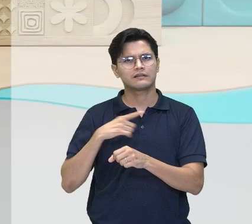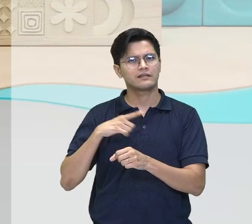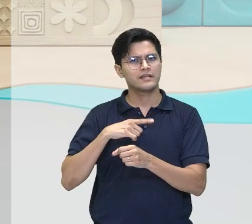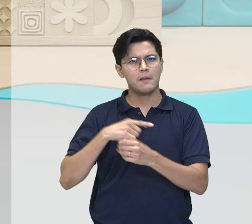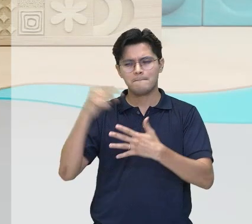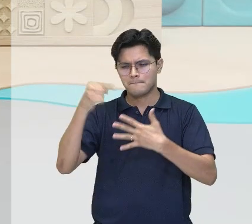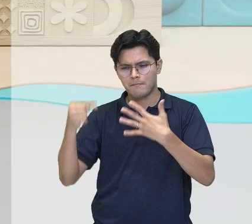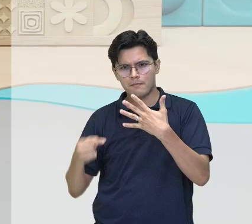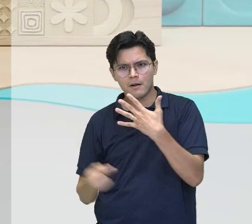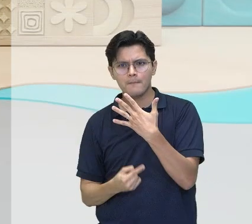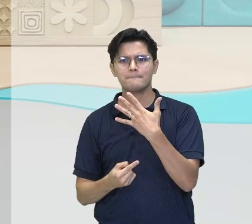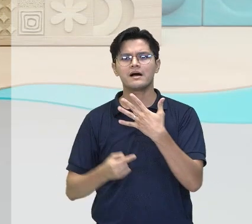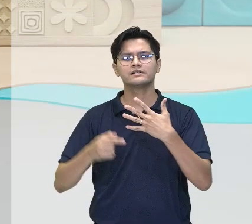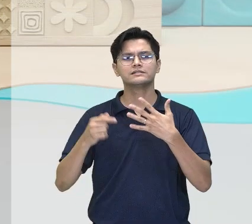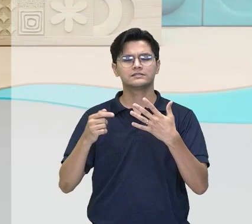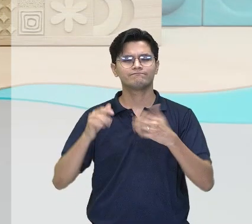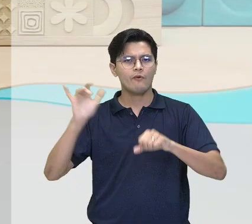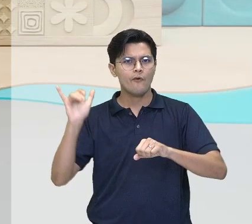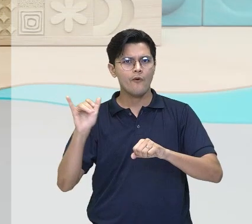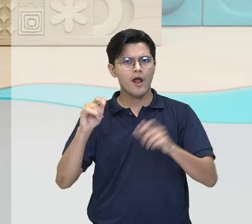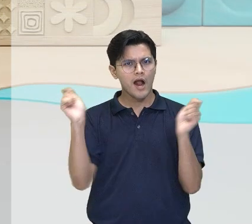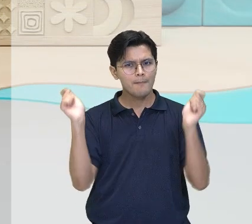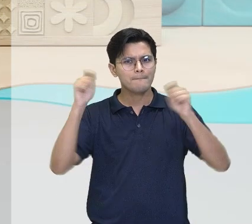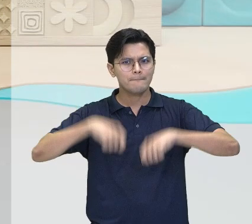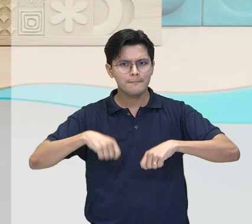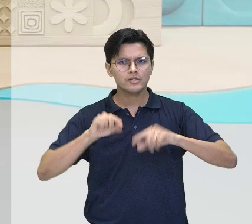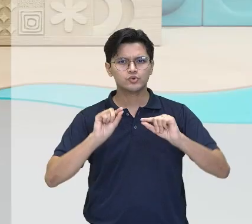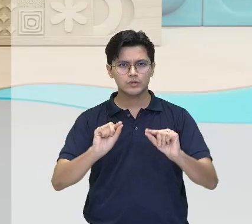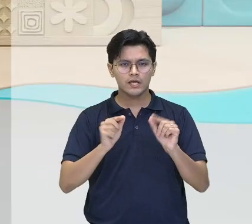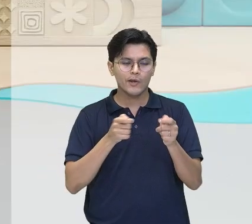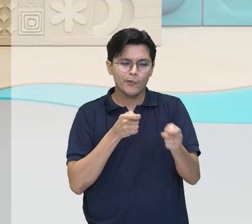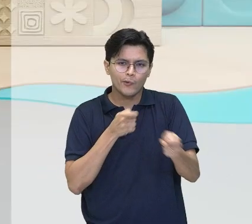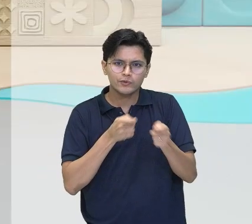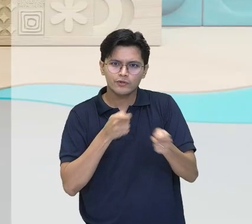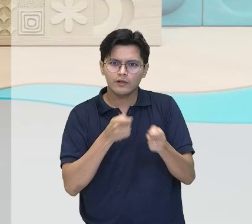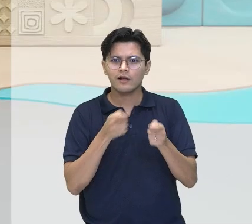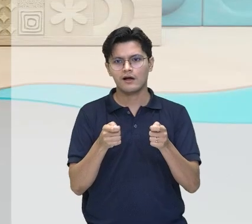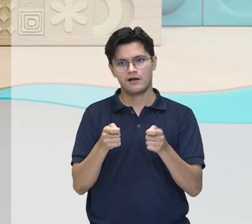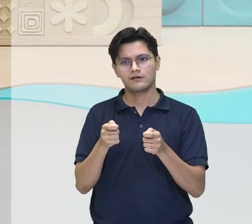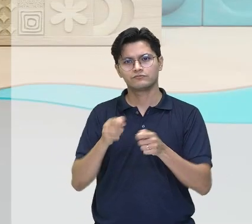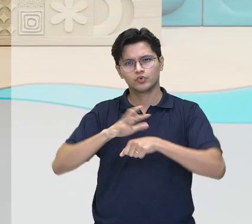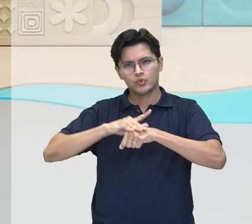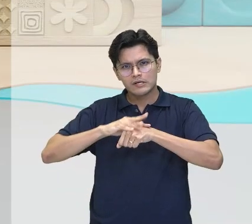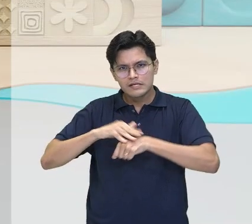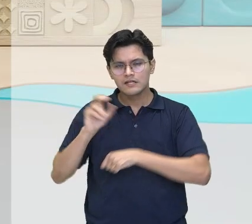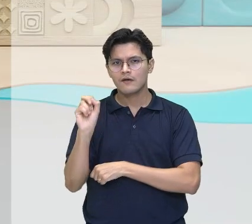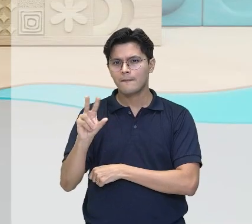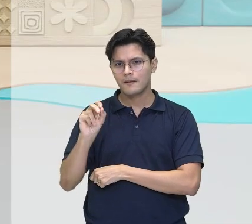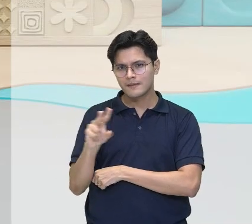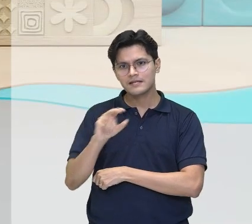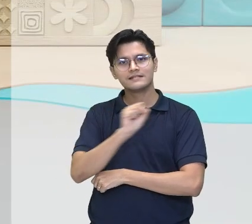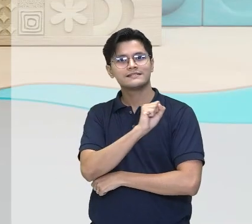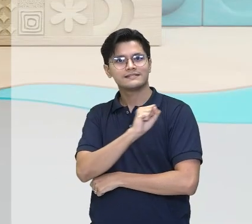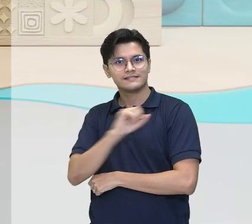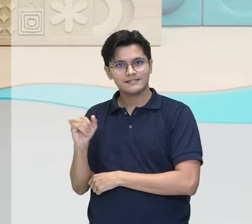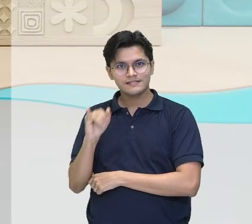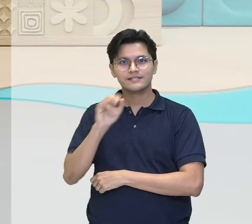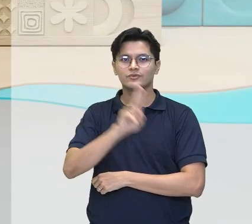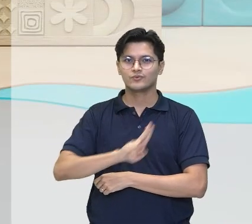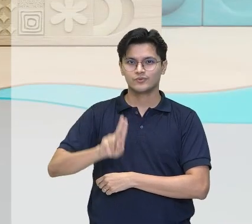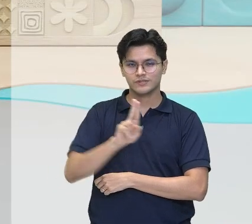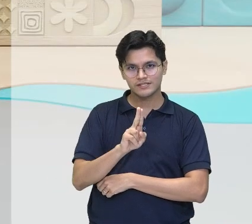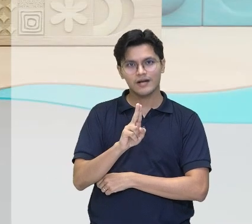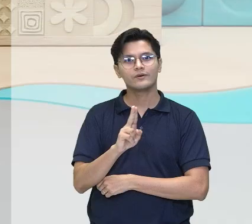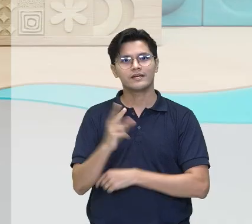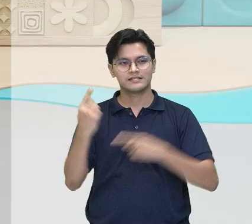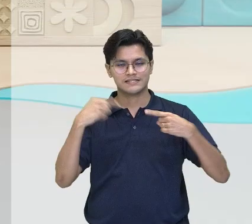no controle dessas arboviroses, quanto feitas de forma simultânea.